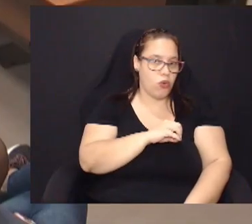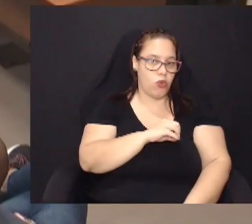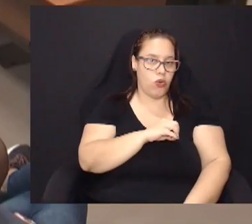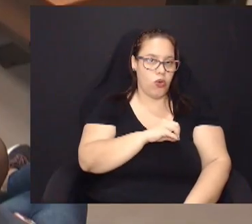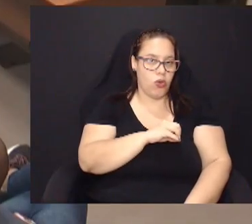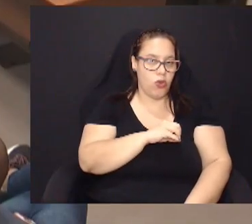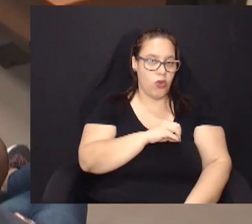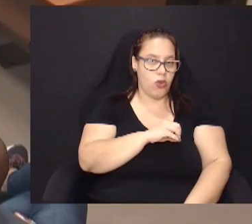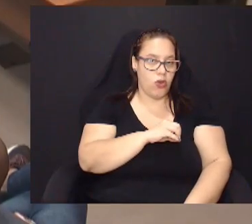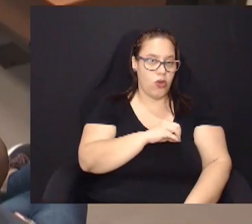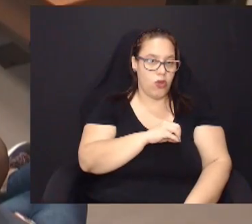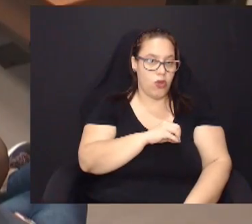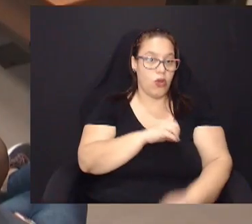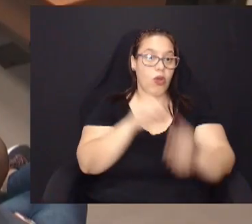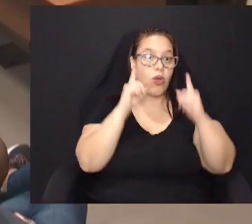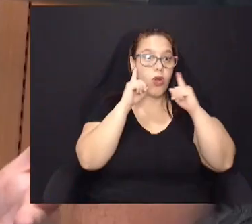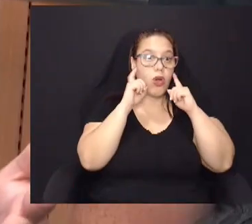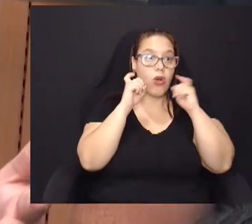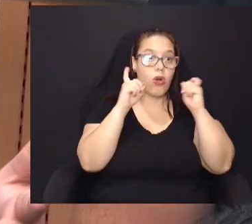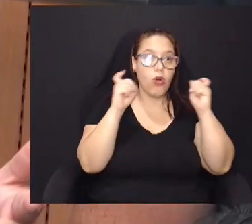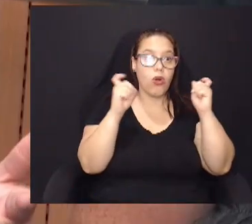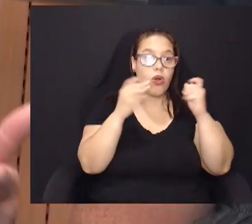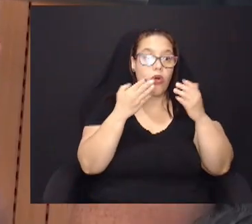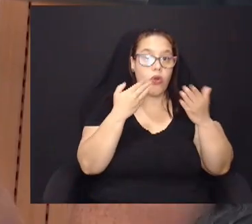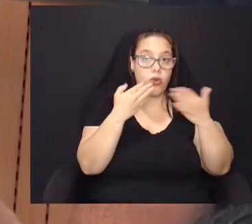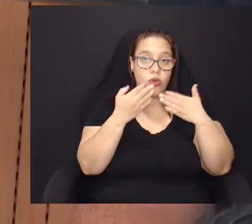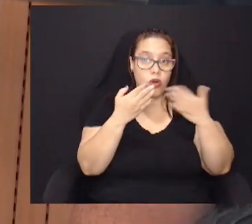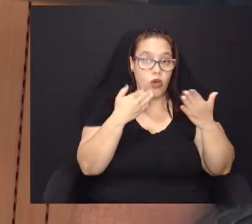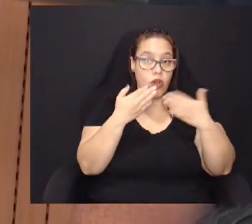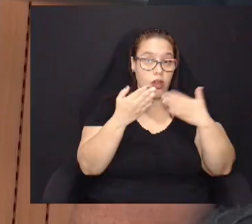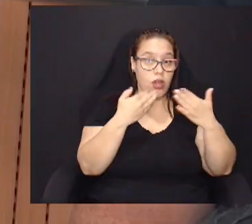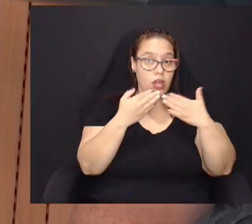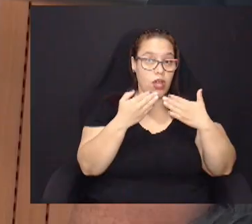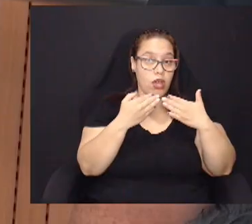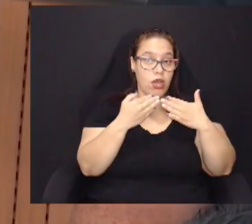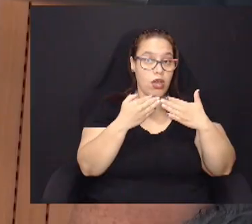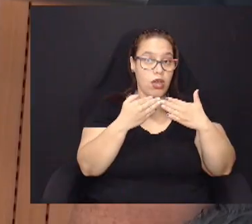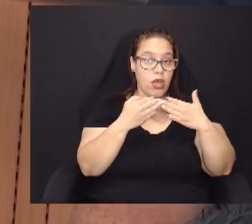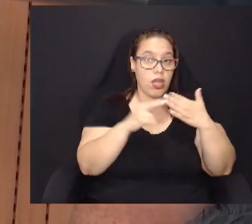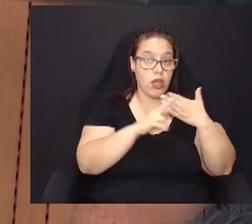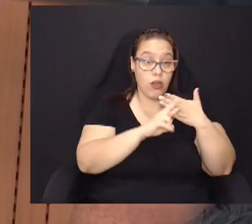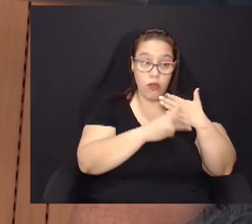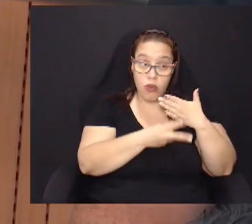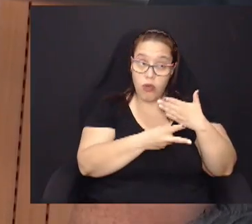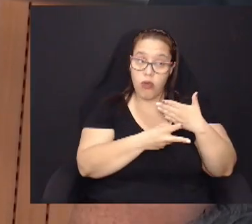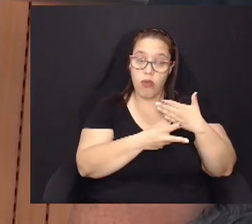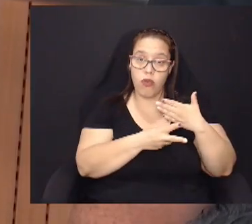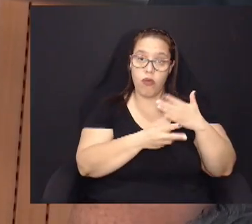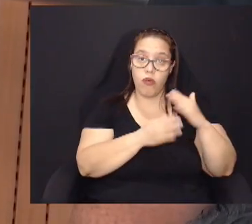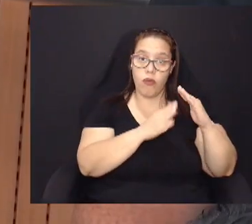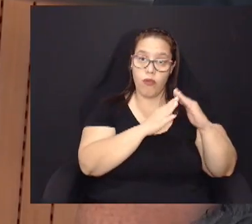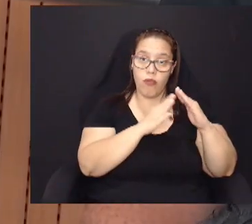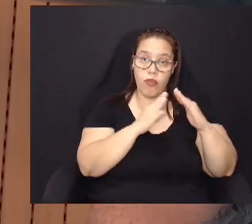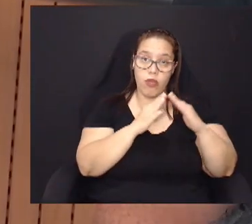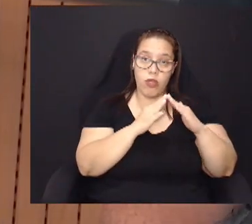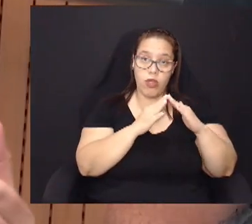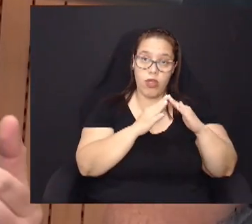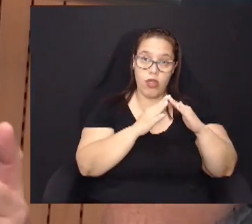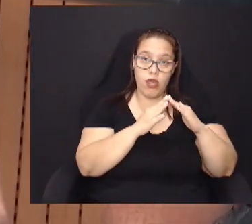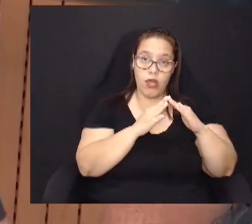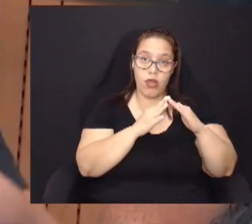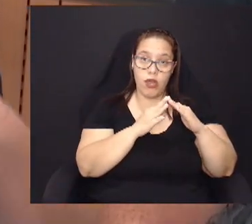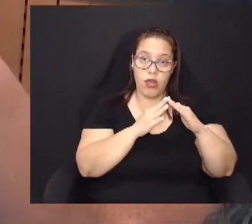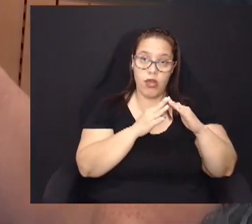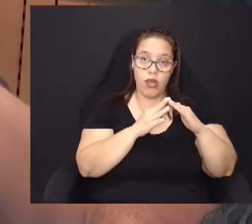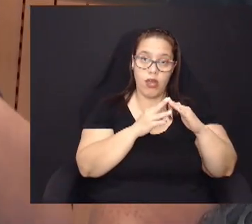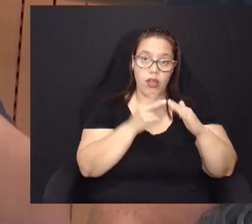E, às vezes, o barulho vem de conversação. Não sei se isso impacta em alguma coisa, entendeu? É isso que ele está